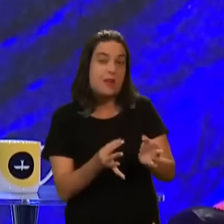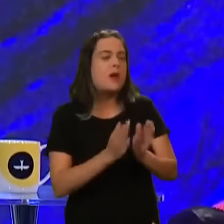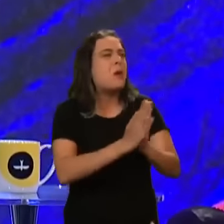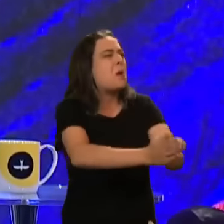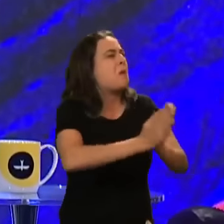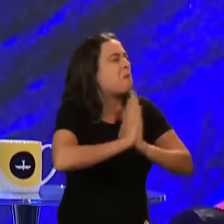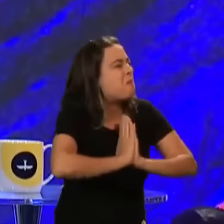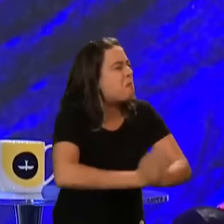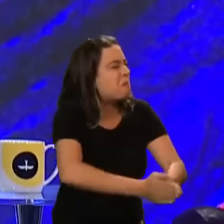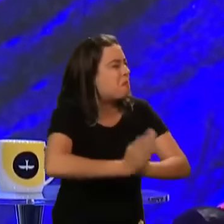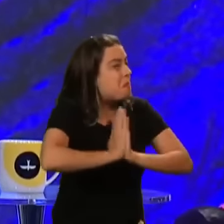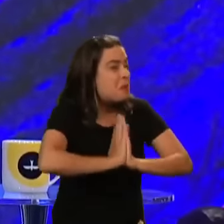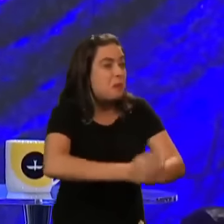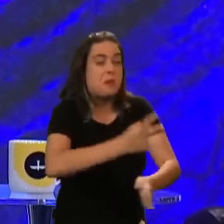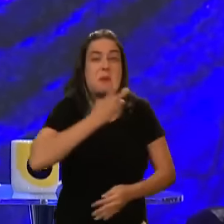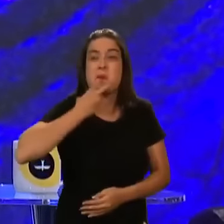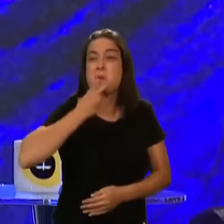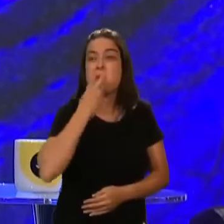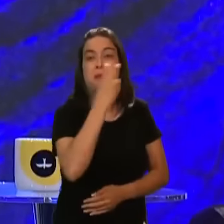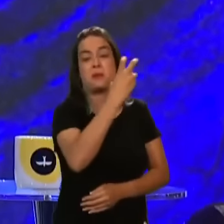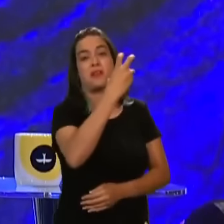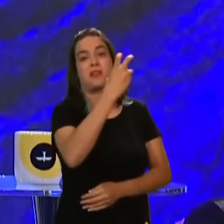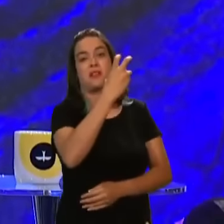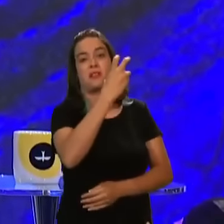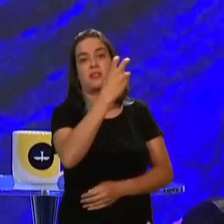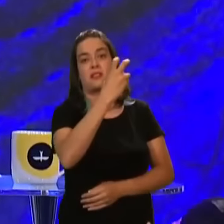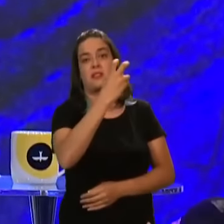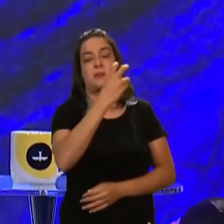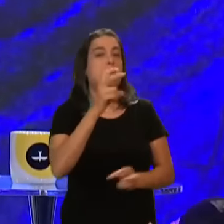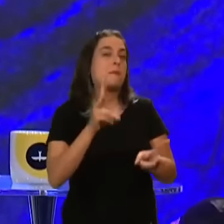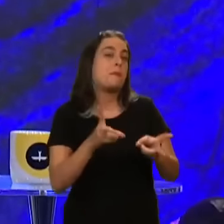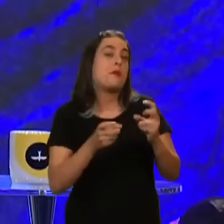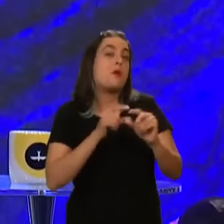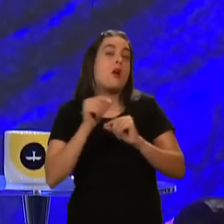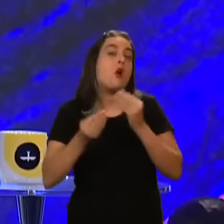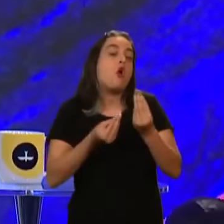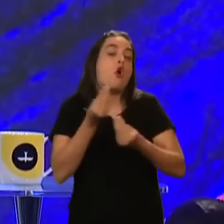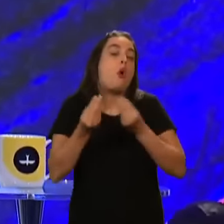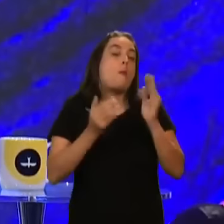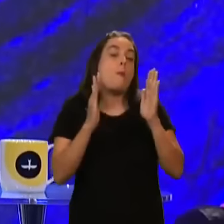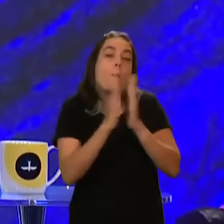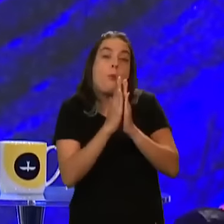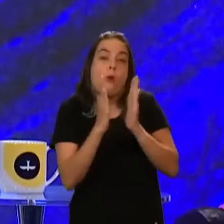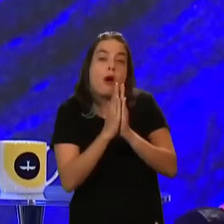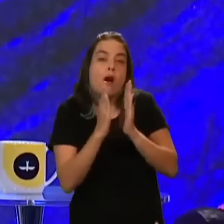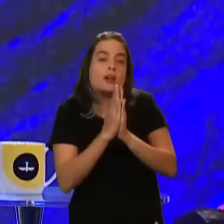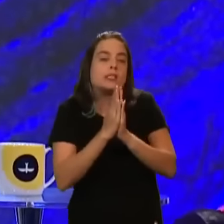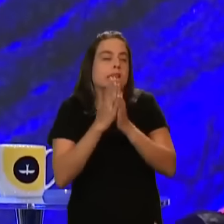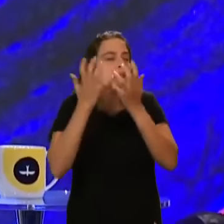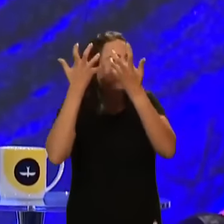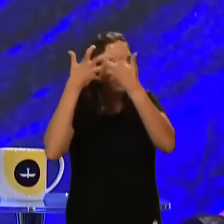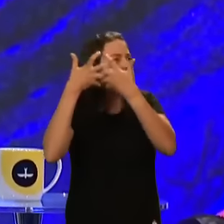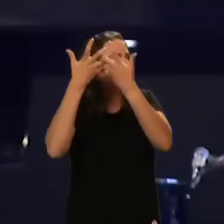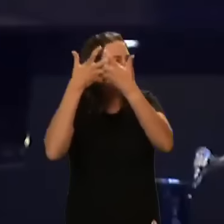Clamaram. O que, que é isso? Eles aprenderam o segredo de orar enquanto caminhavam.